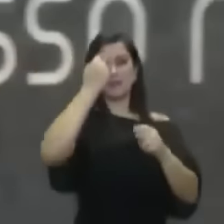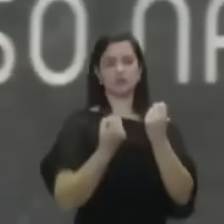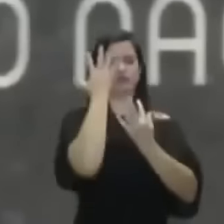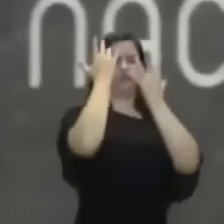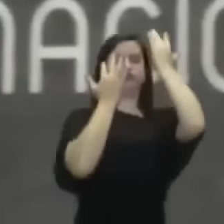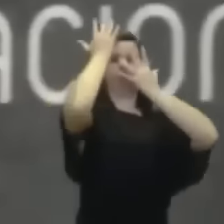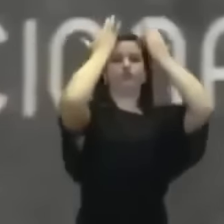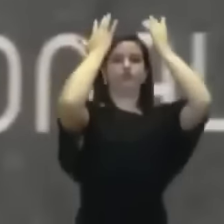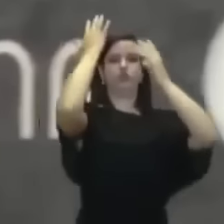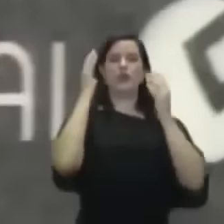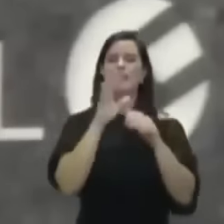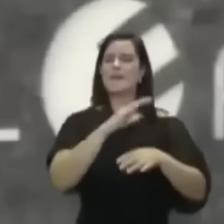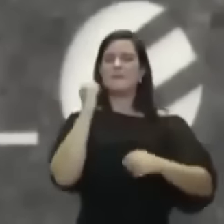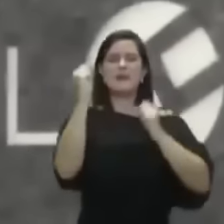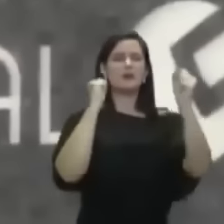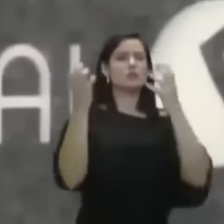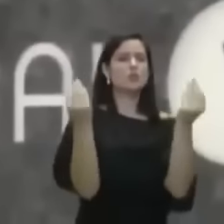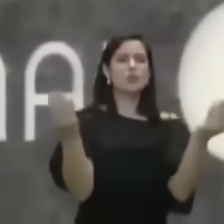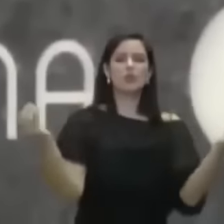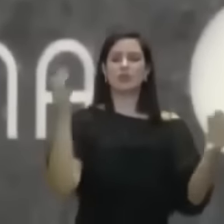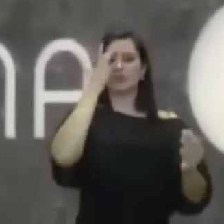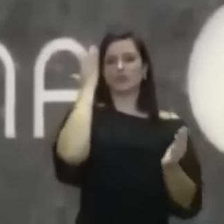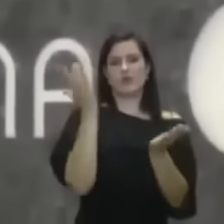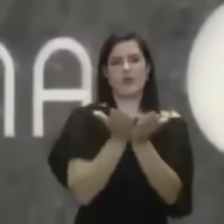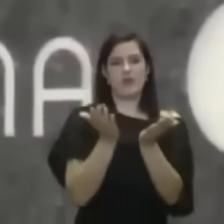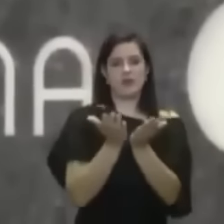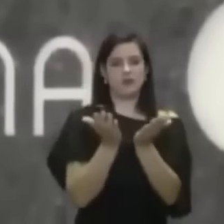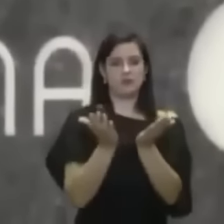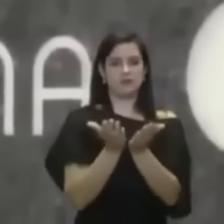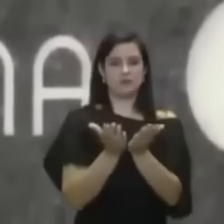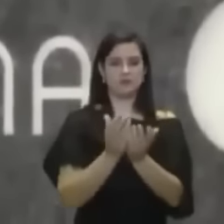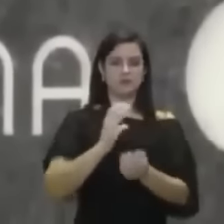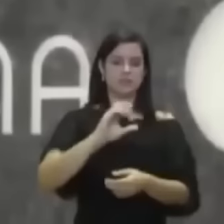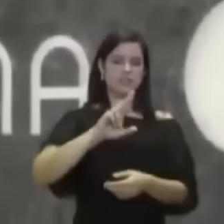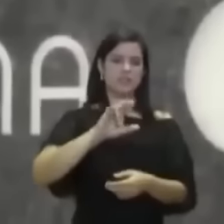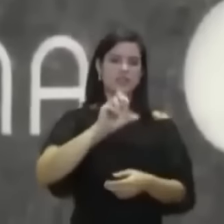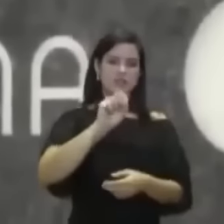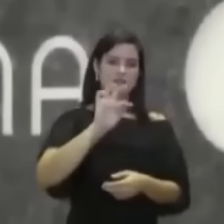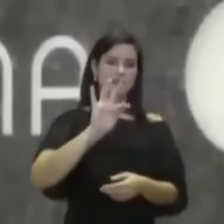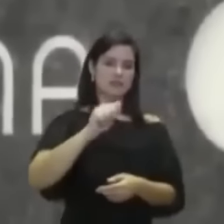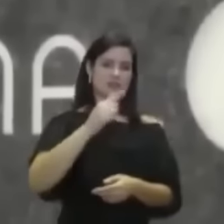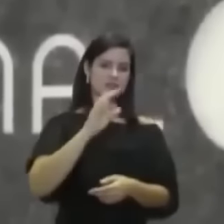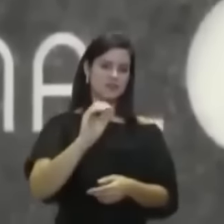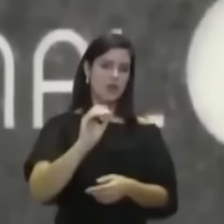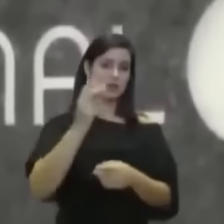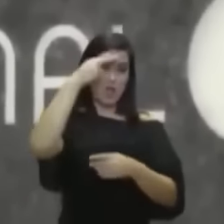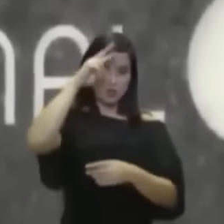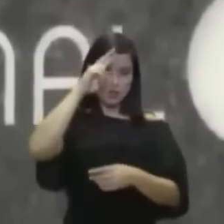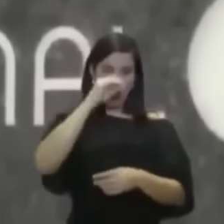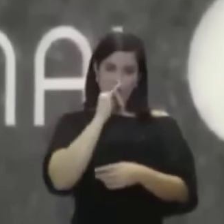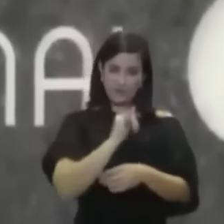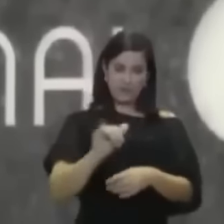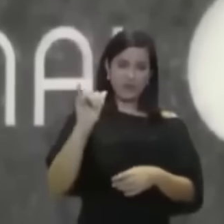Roma. Um massacre, uma chacina. Nesse tempo, diz os historiadores, que dois líderes